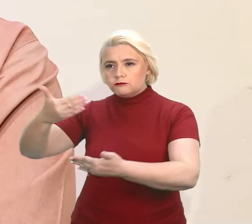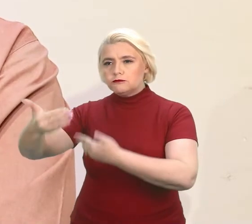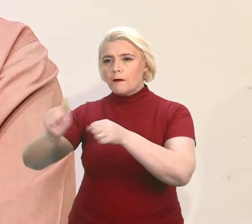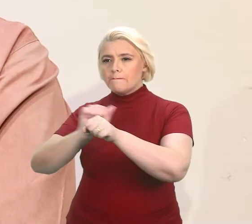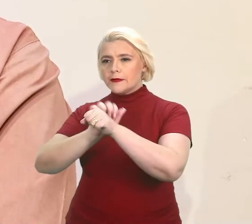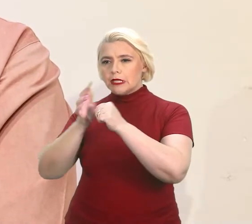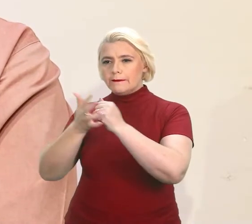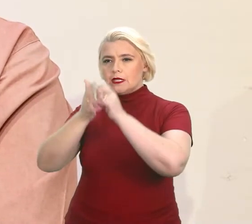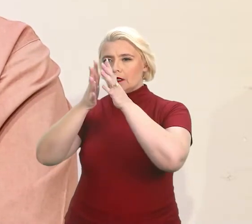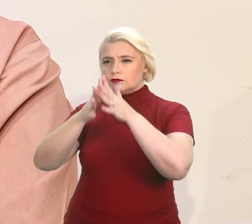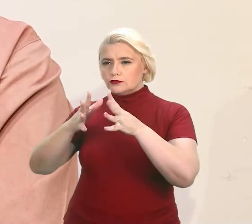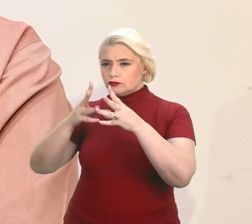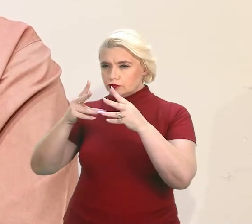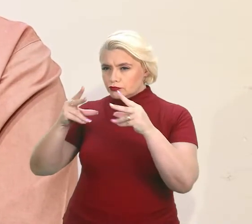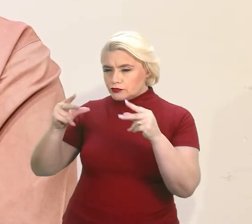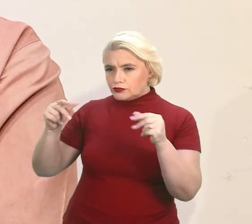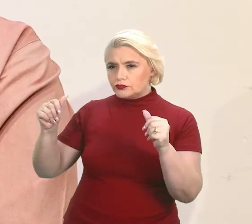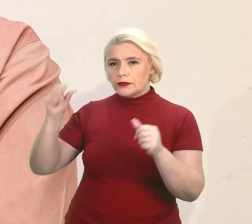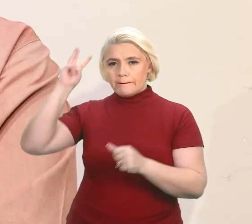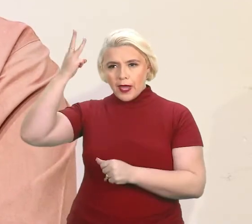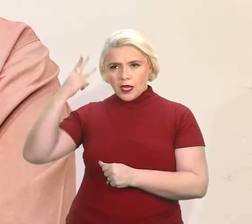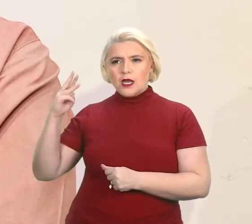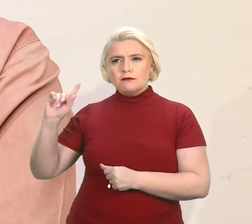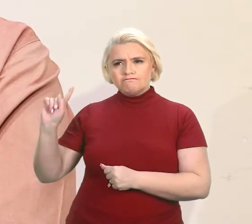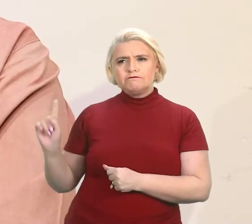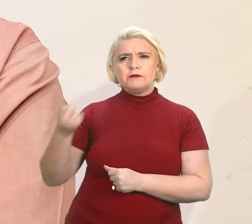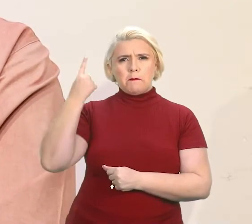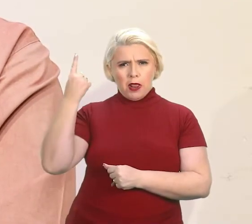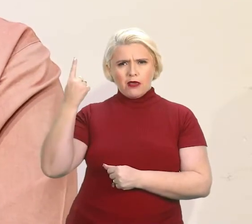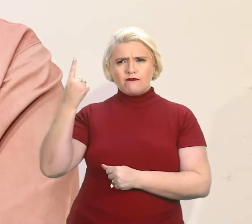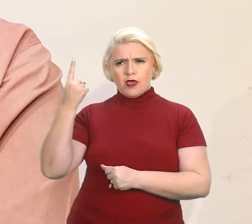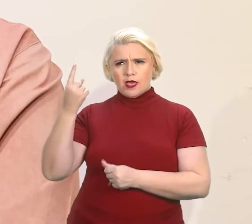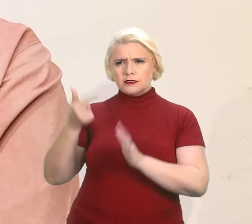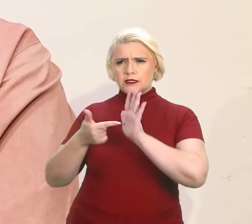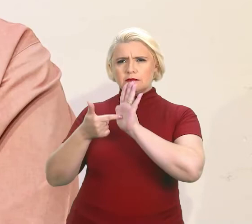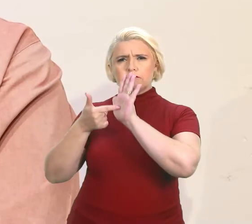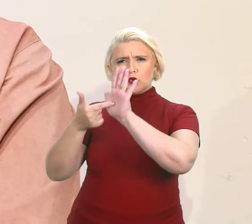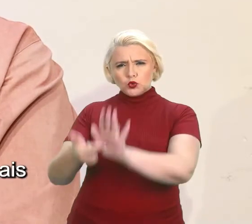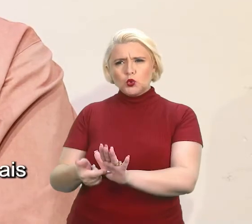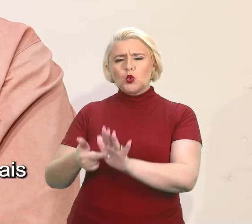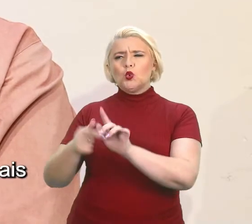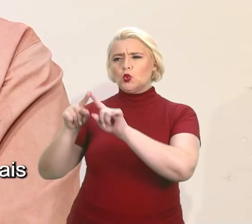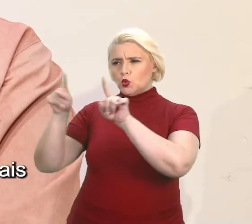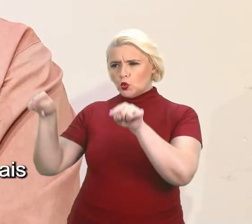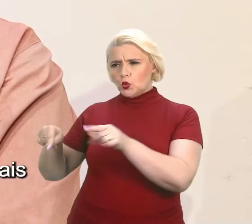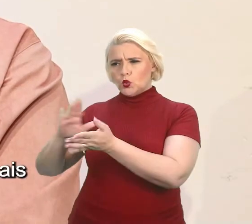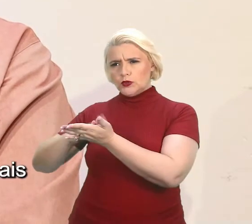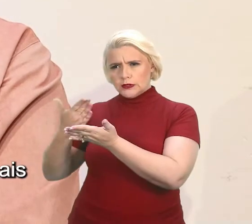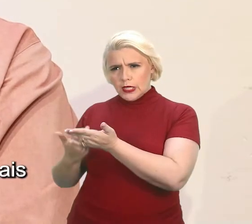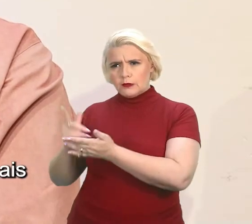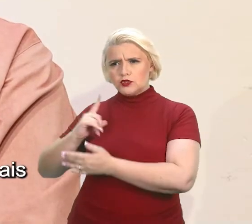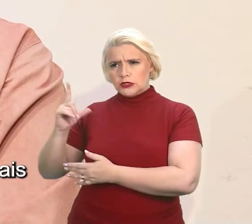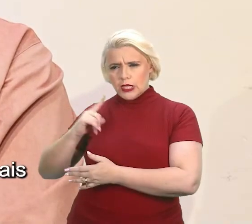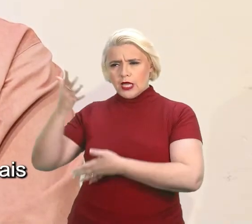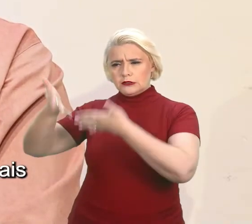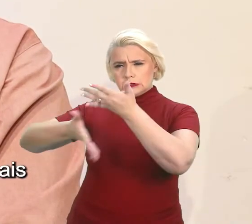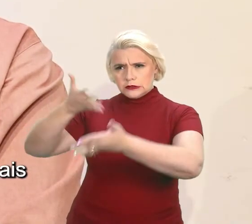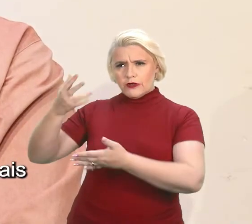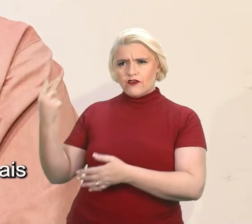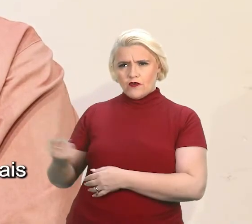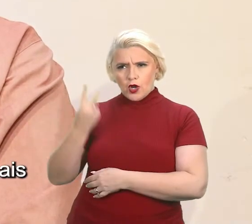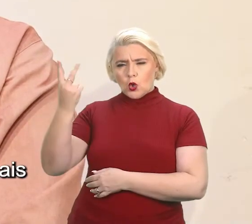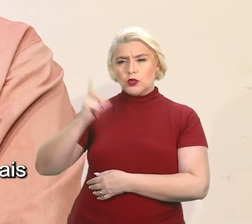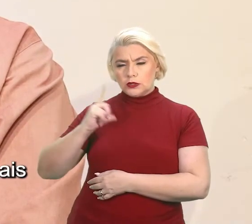a pandemia, já que Marília foi a pessoa assim, que começou a dar voz a essa população através da língua de